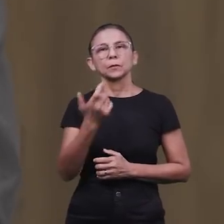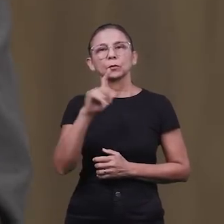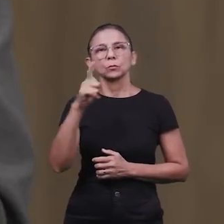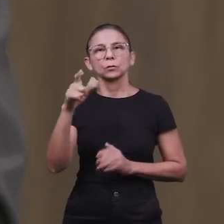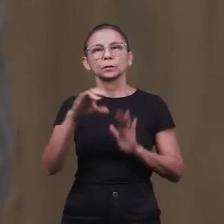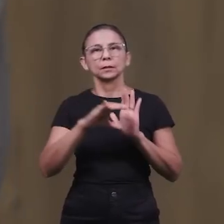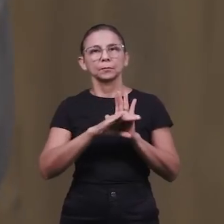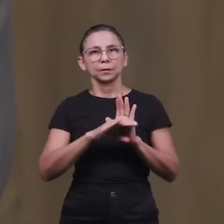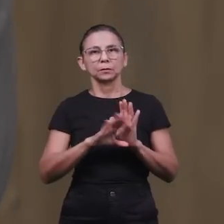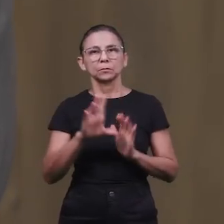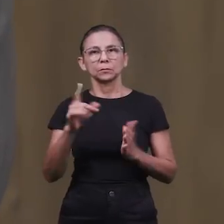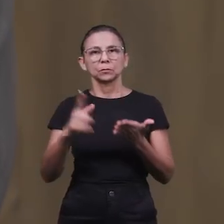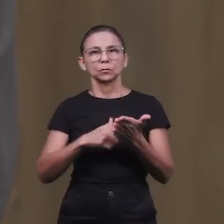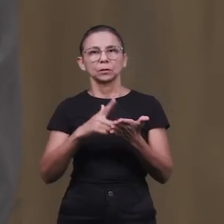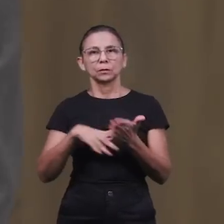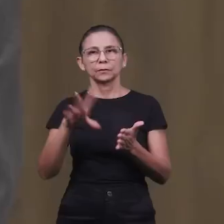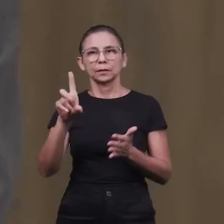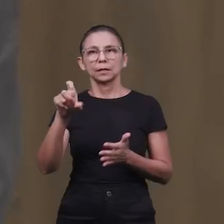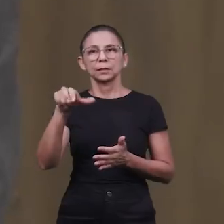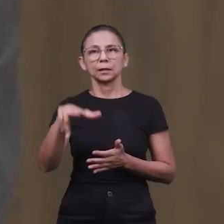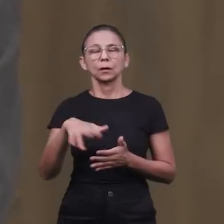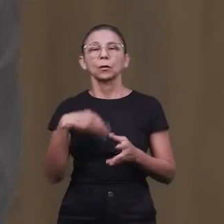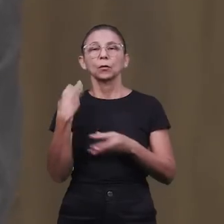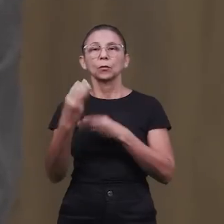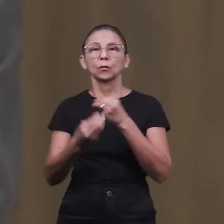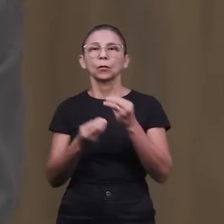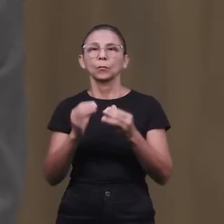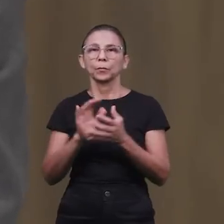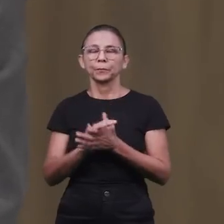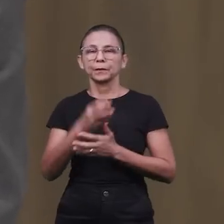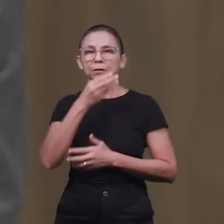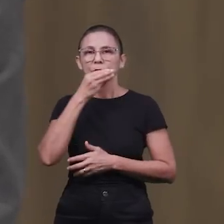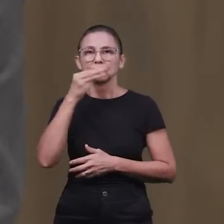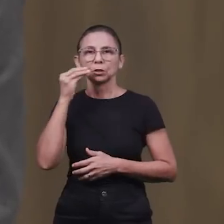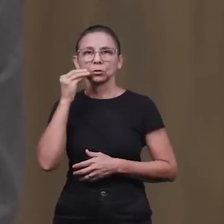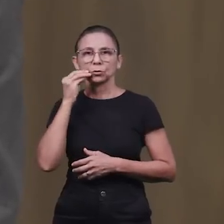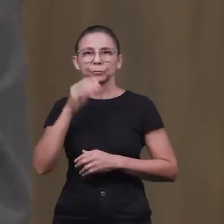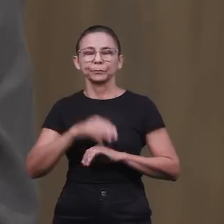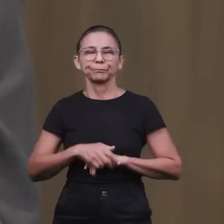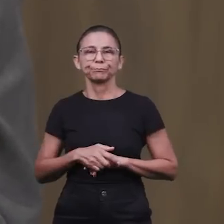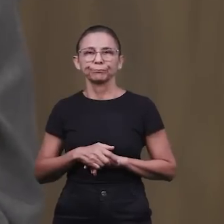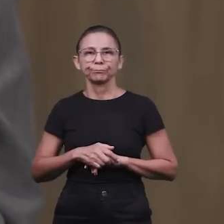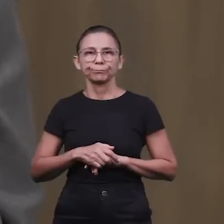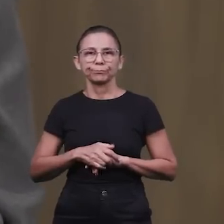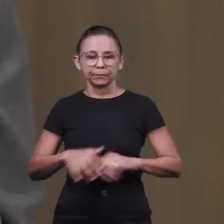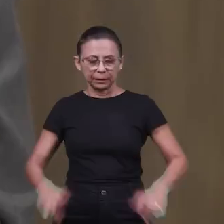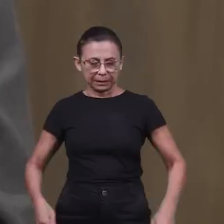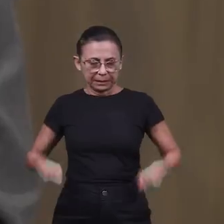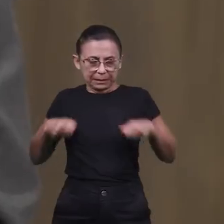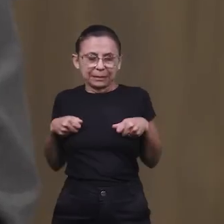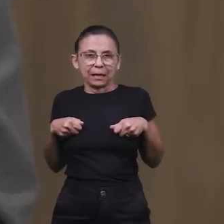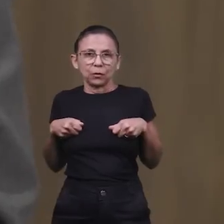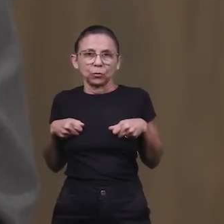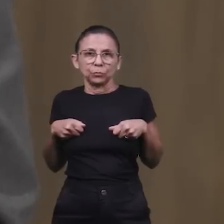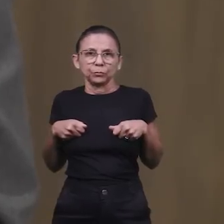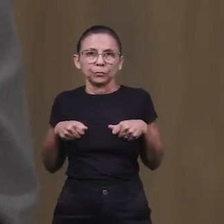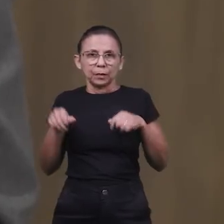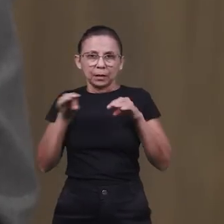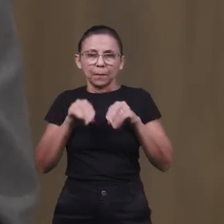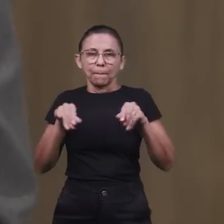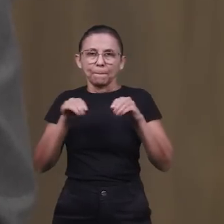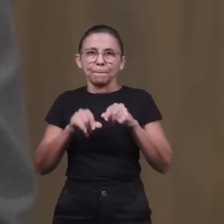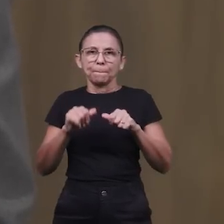adiante. Como que Daniel buscava? Jejum, saco e cinza e oração. E Deus